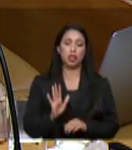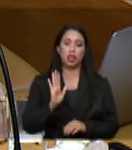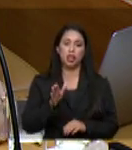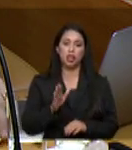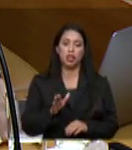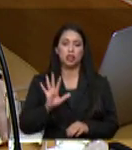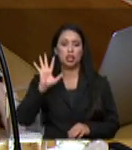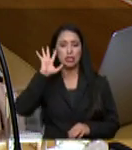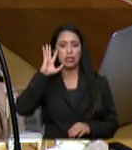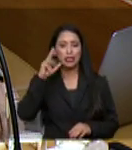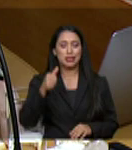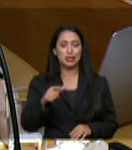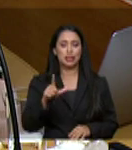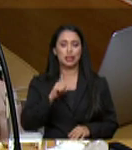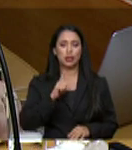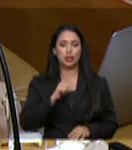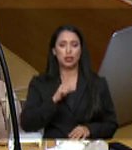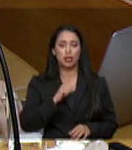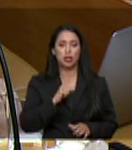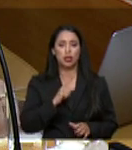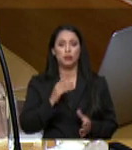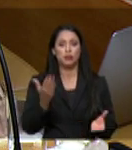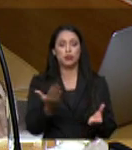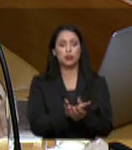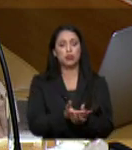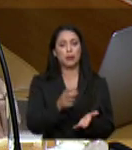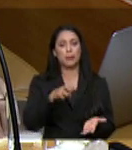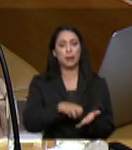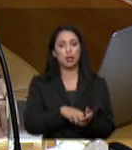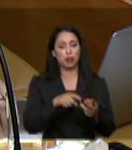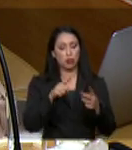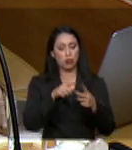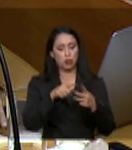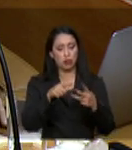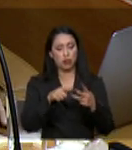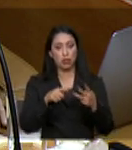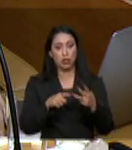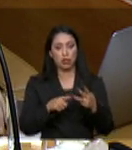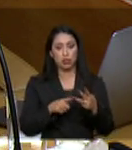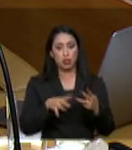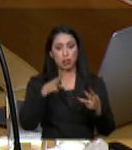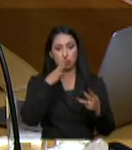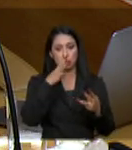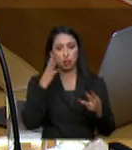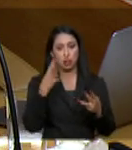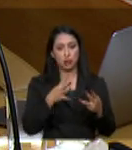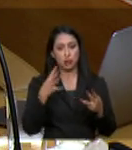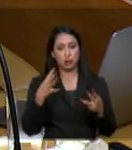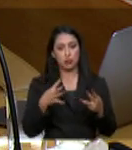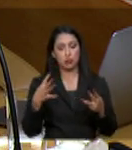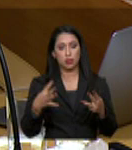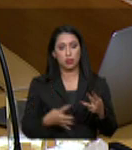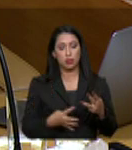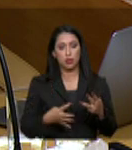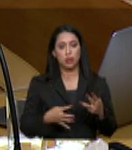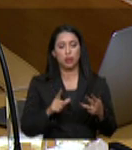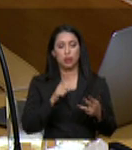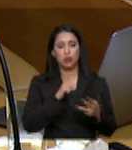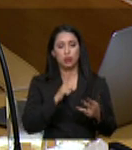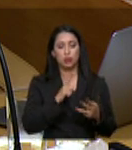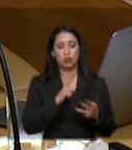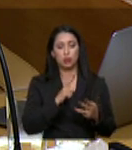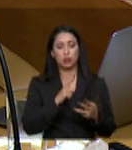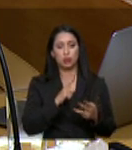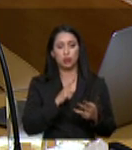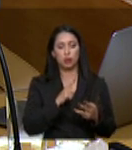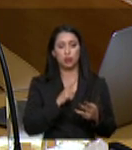estabeleceram Presidente mais temos aqui uma ação penal fundada em três grupos de acusações coação no